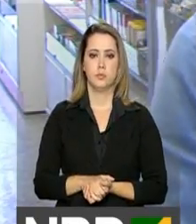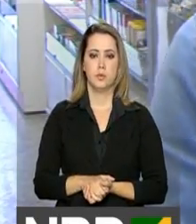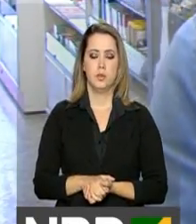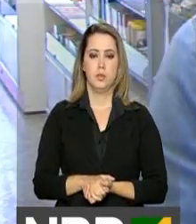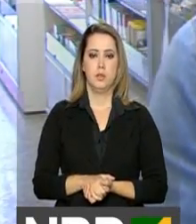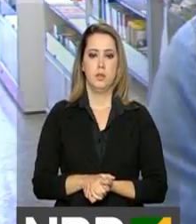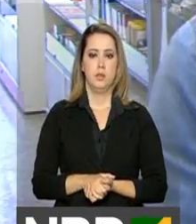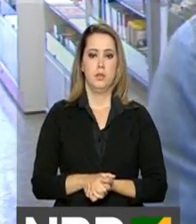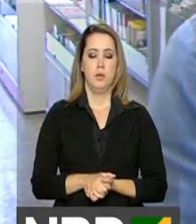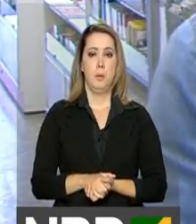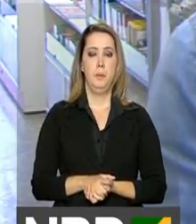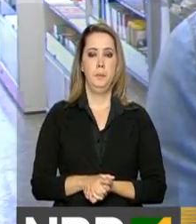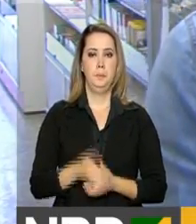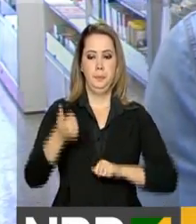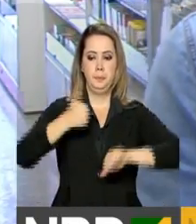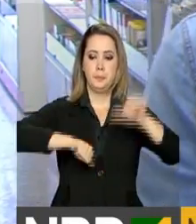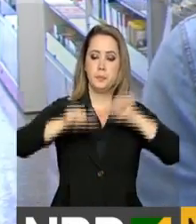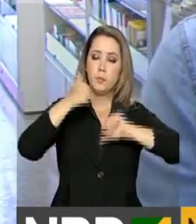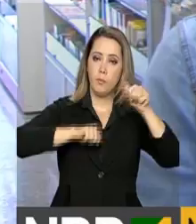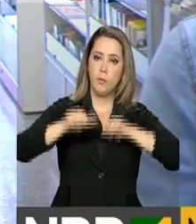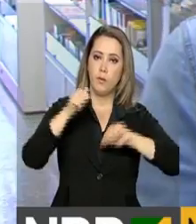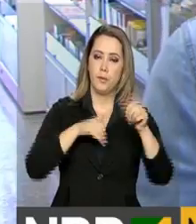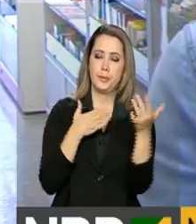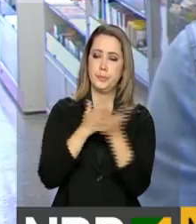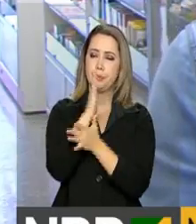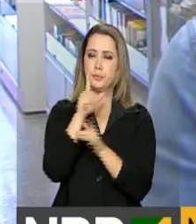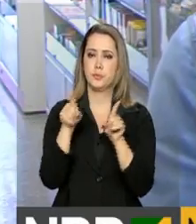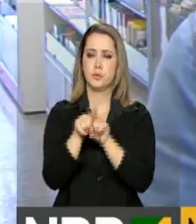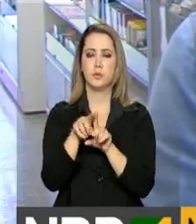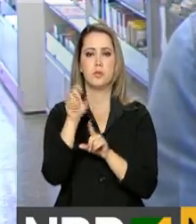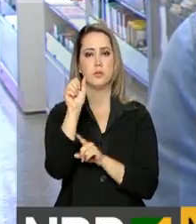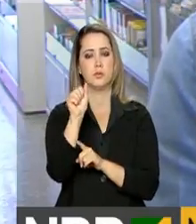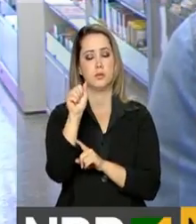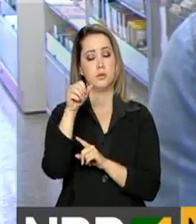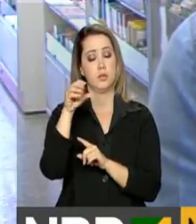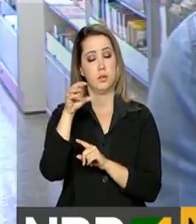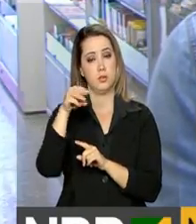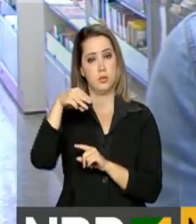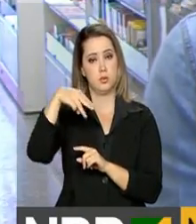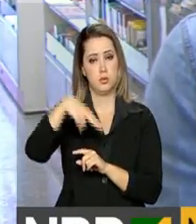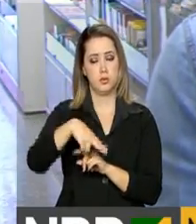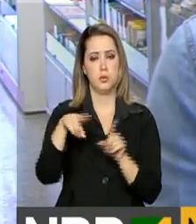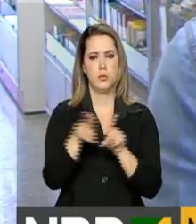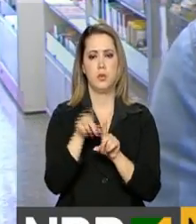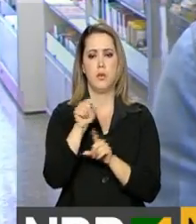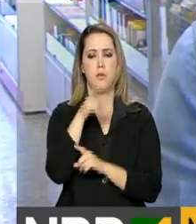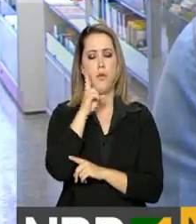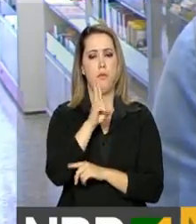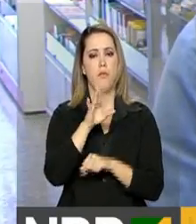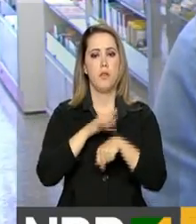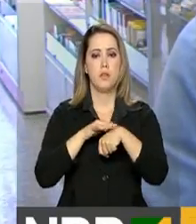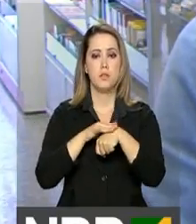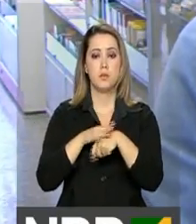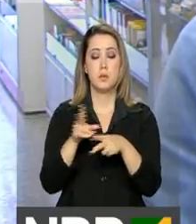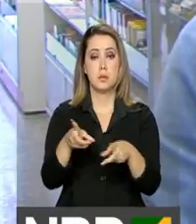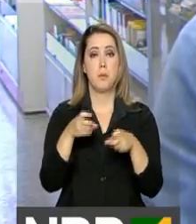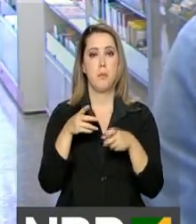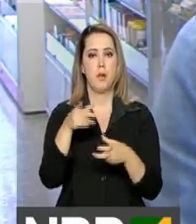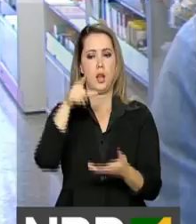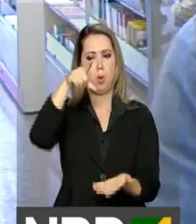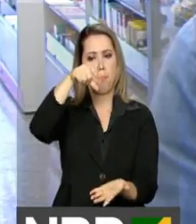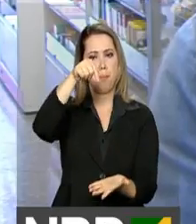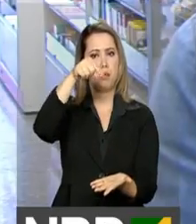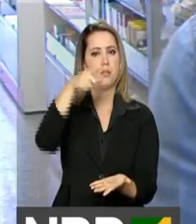o exame aprovado pela agência nacional de vigilância sanitária detecta a doença através de gotas de sangue e tem